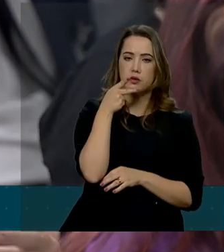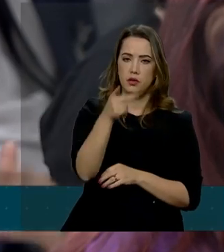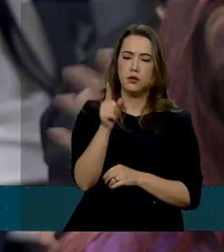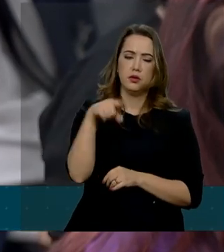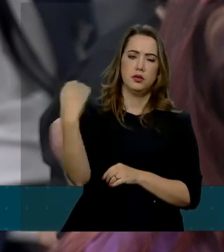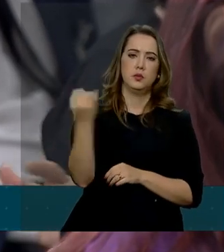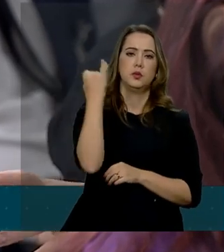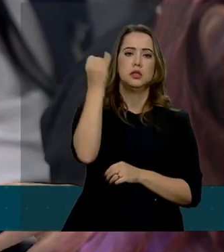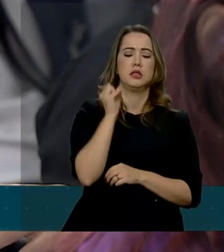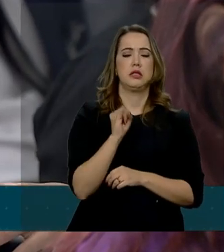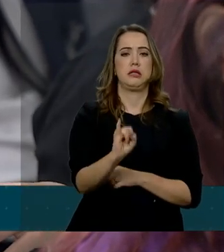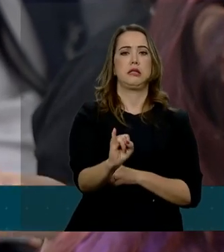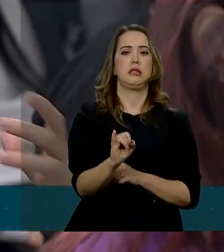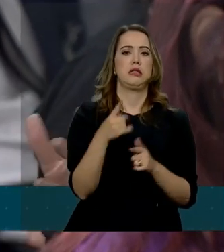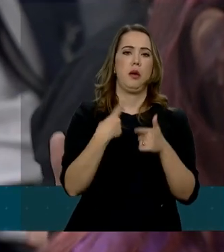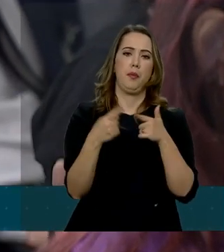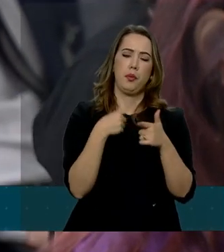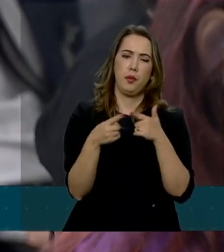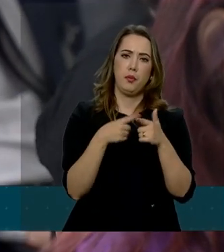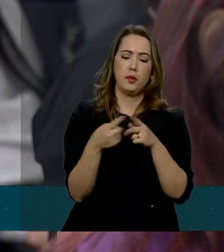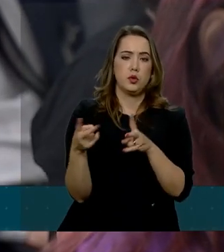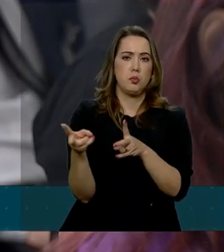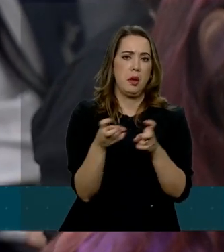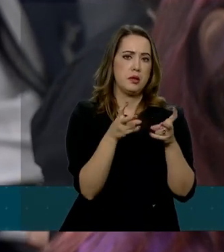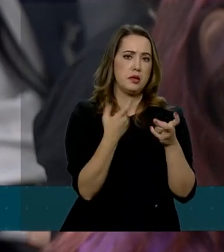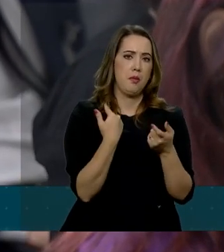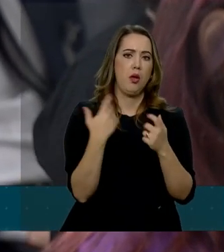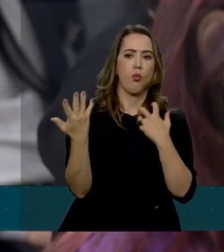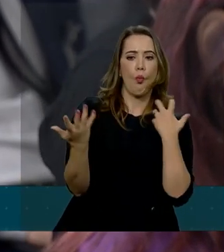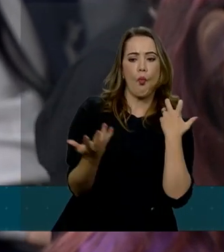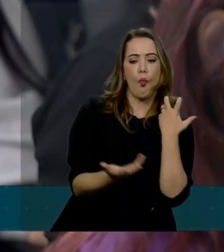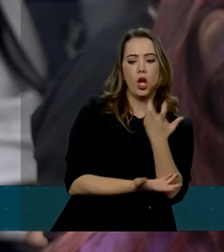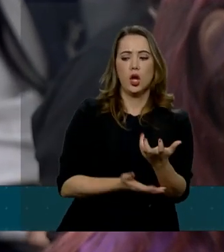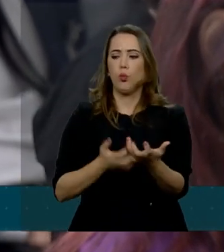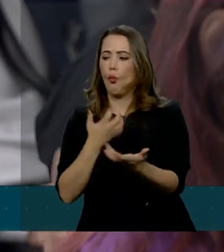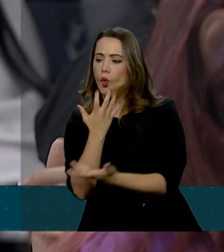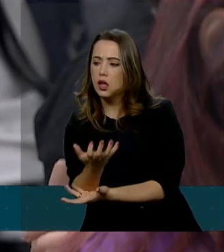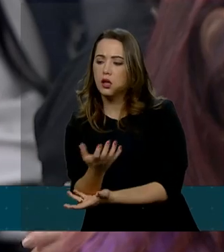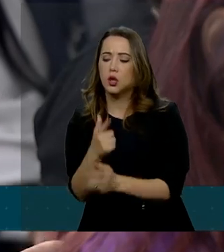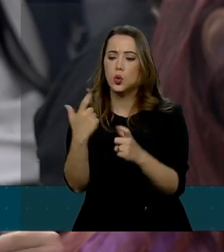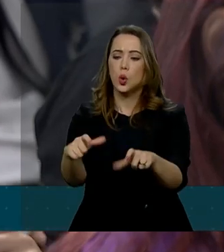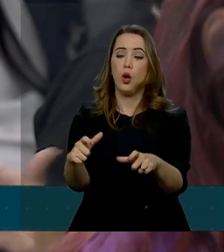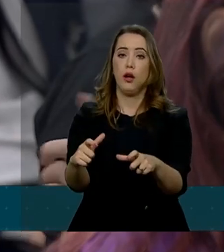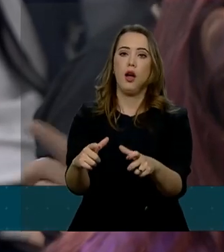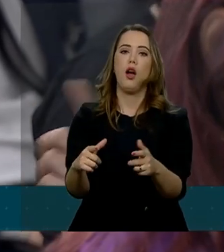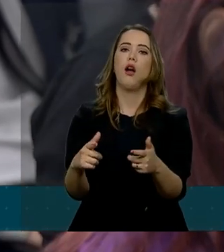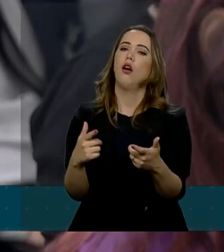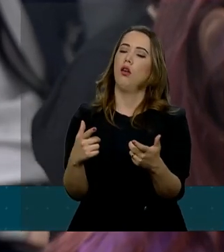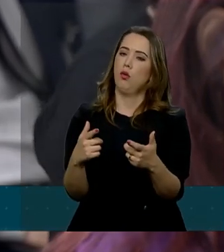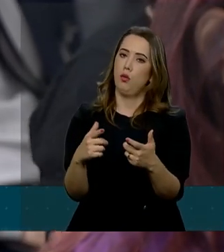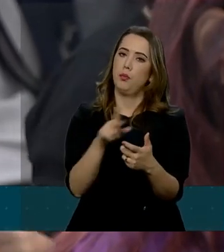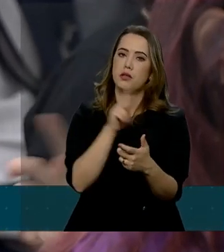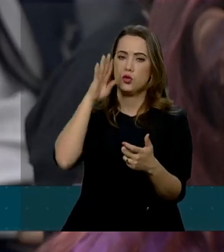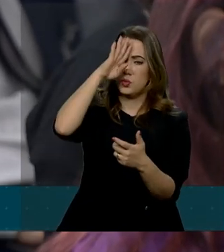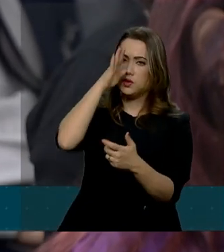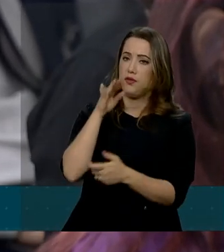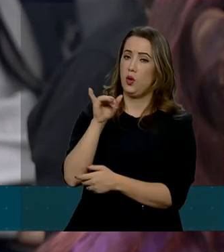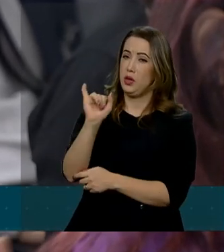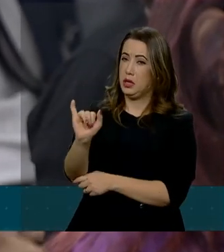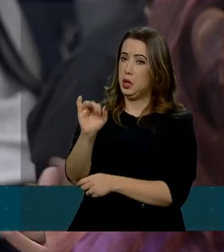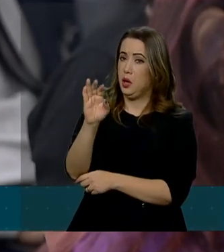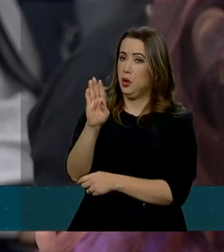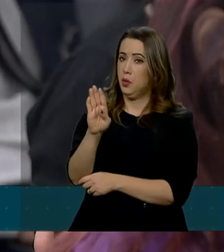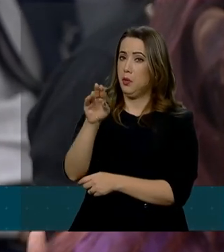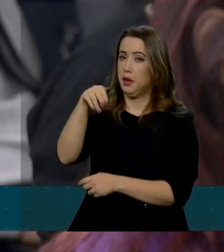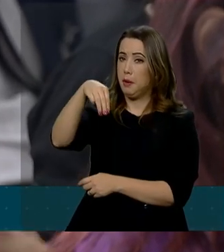tenha uma de noé uma constatação de desmatamento em uma determinada região o ibama deveria uma equipe do ibama deveria